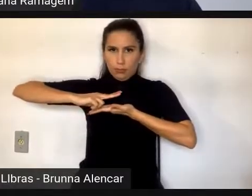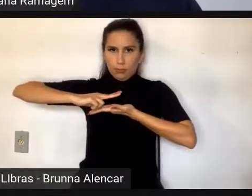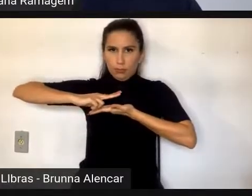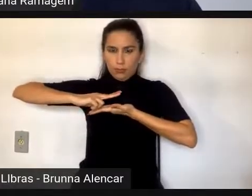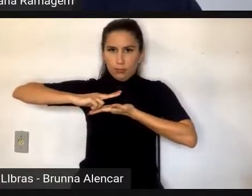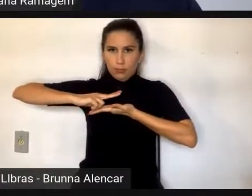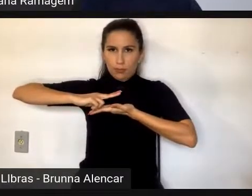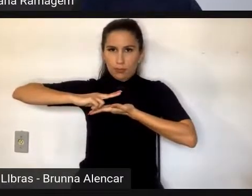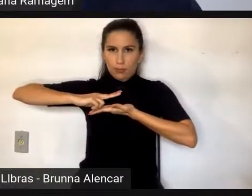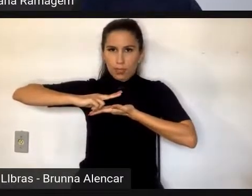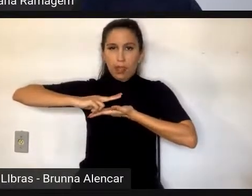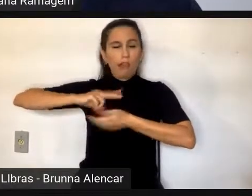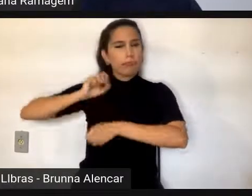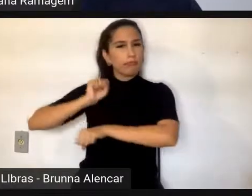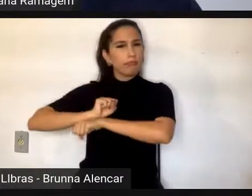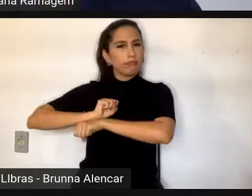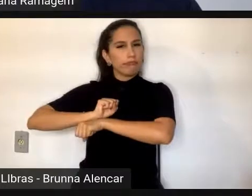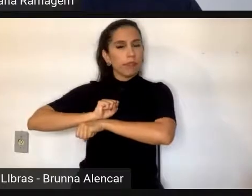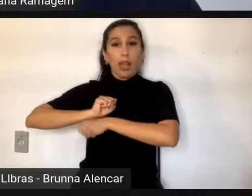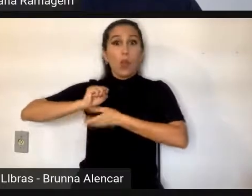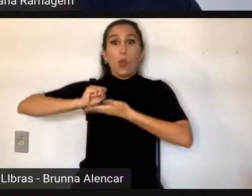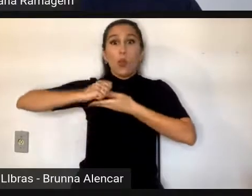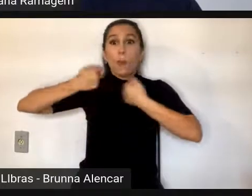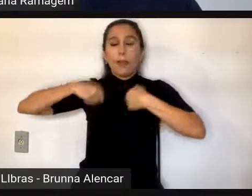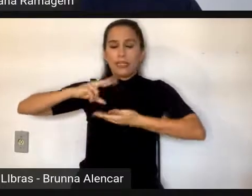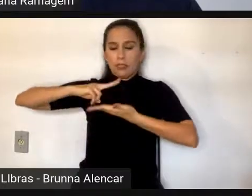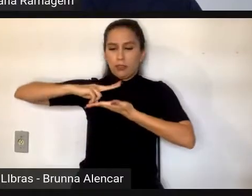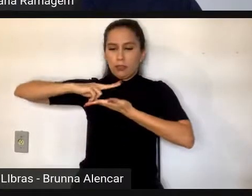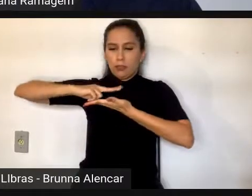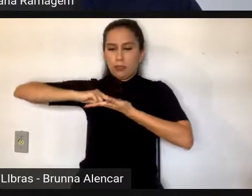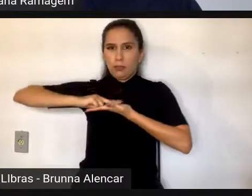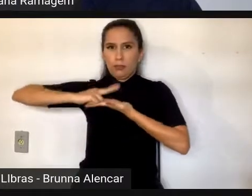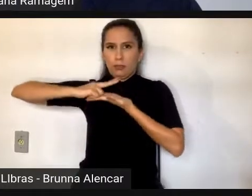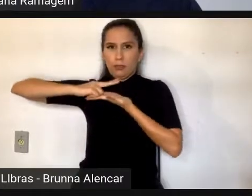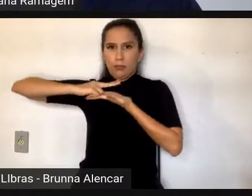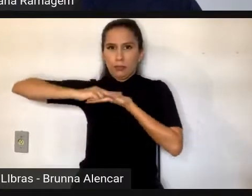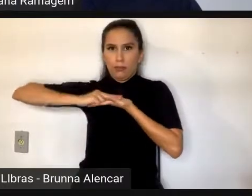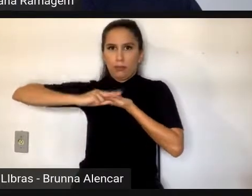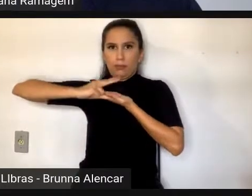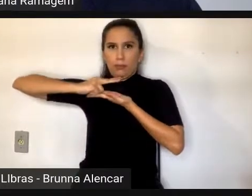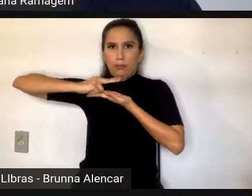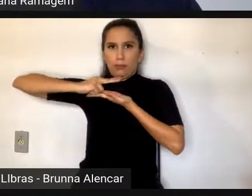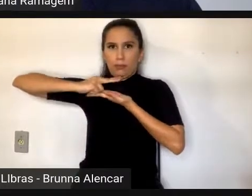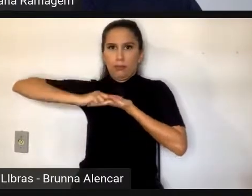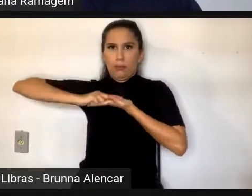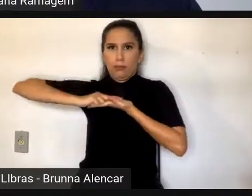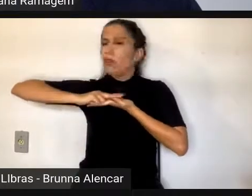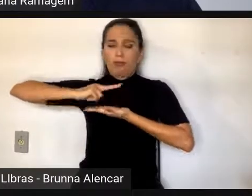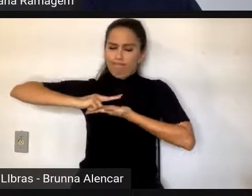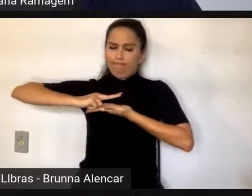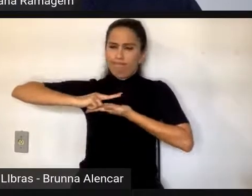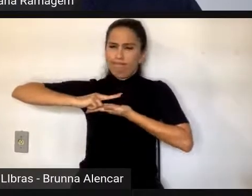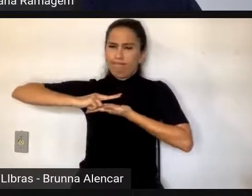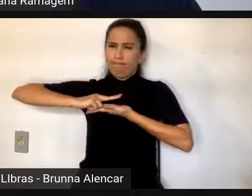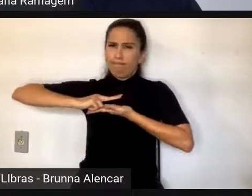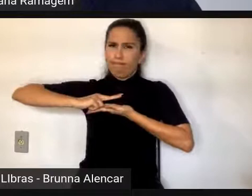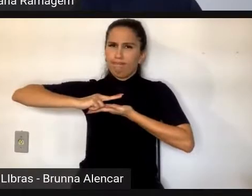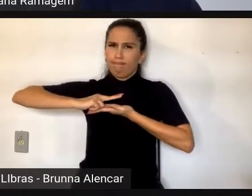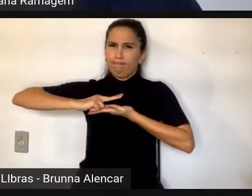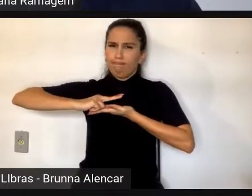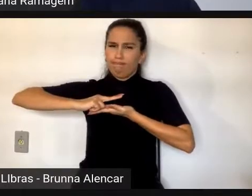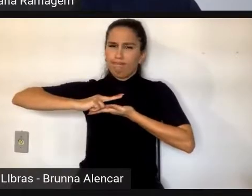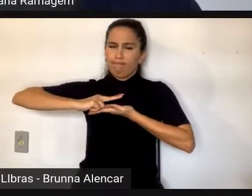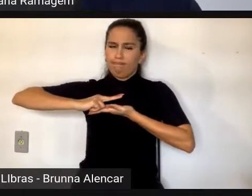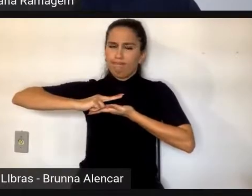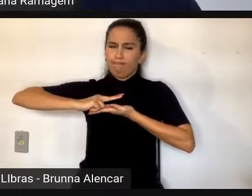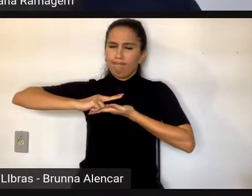em permanecer um pouco nessa posição já está trabalhando seu abdominal, está trabalhando sua cintura